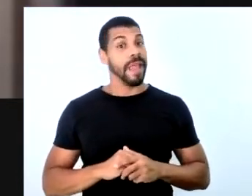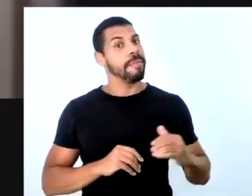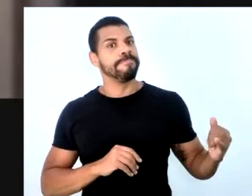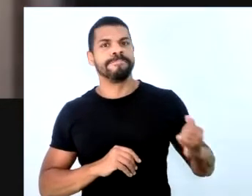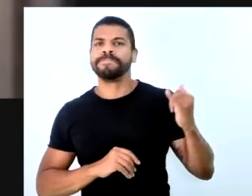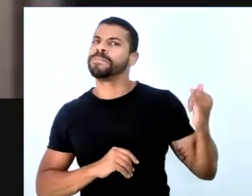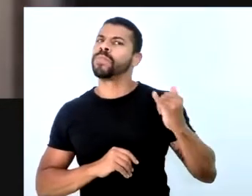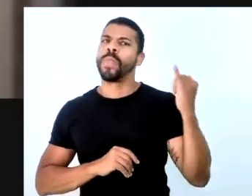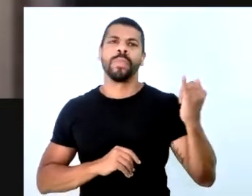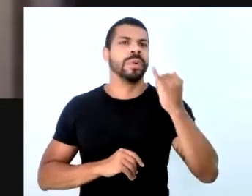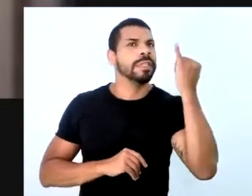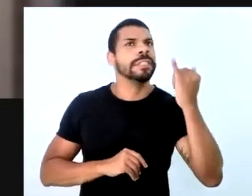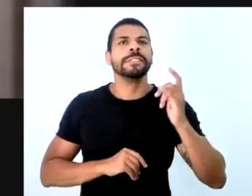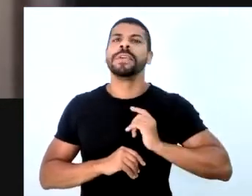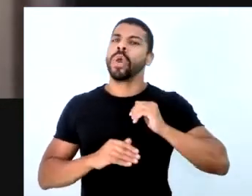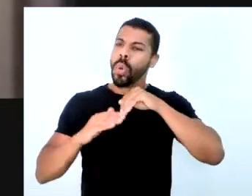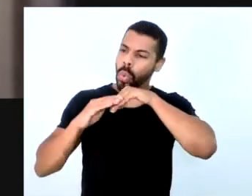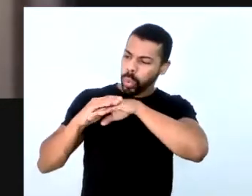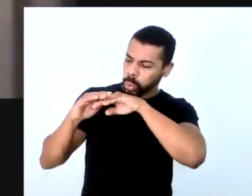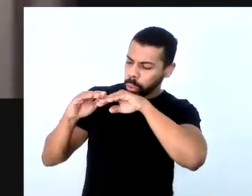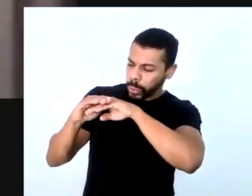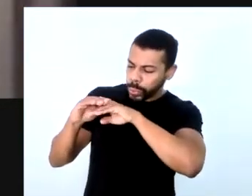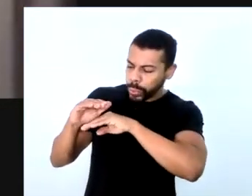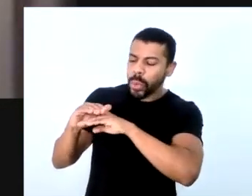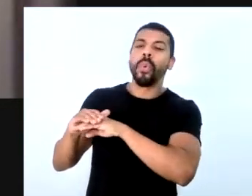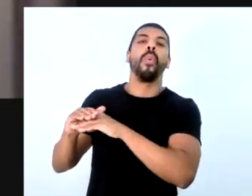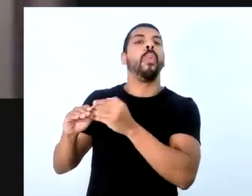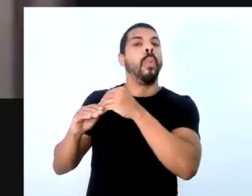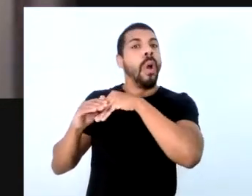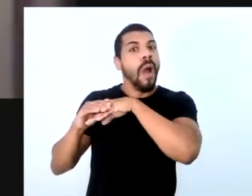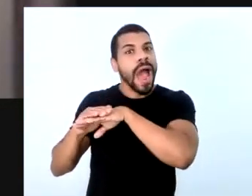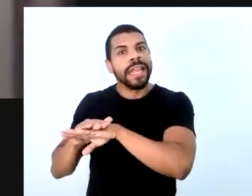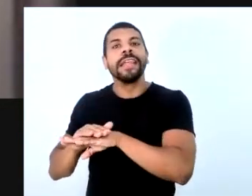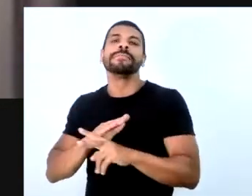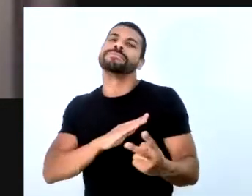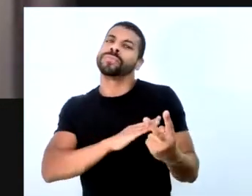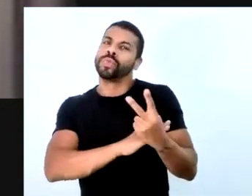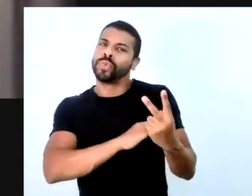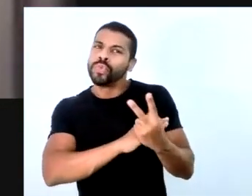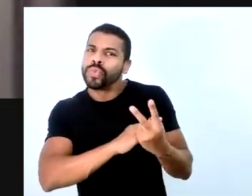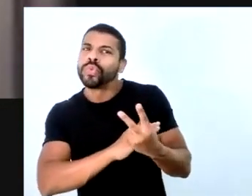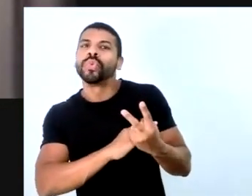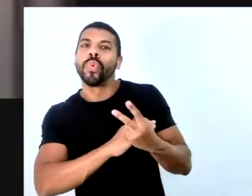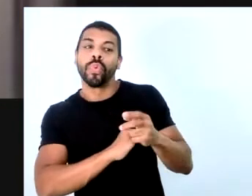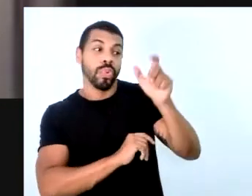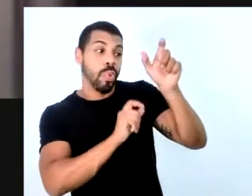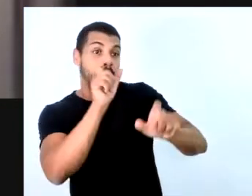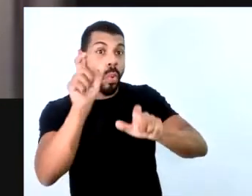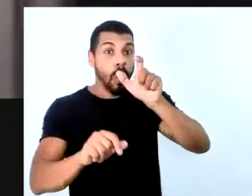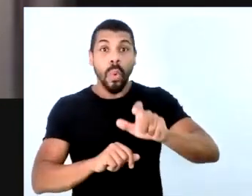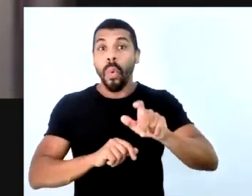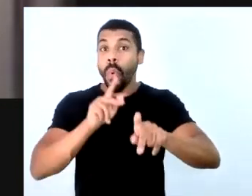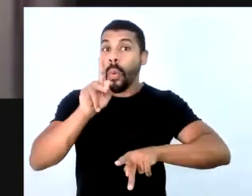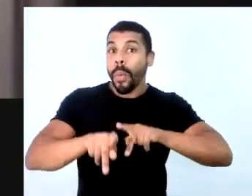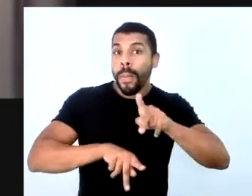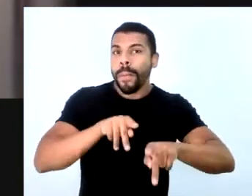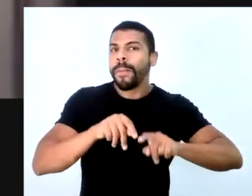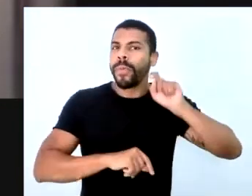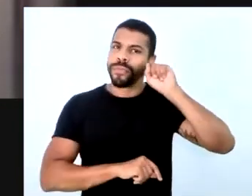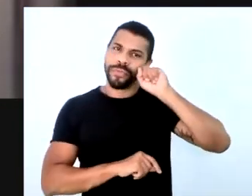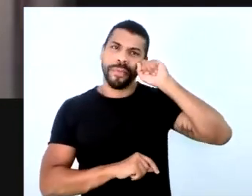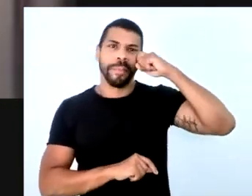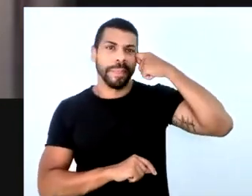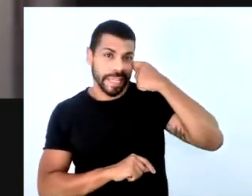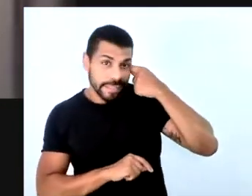arquivo. Então, é muito importante a preservação da história, principalmente quando a gente está falando do